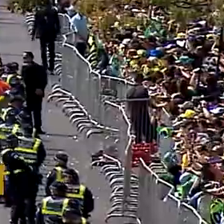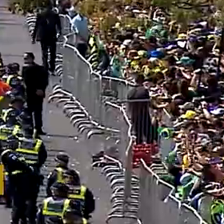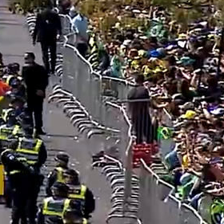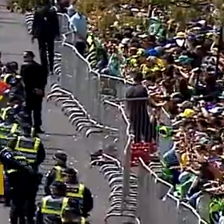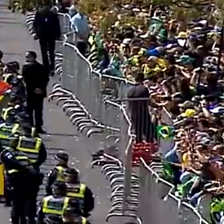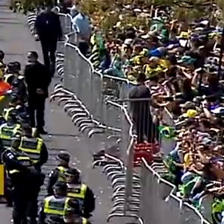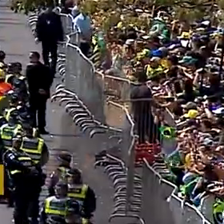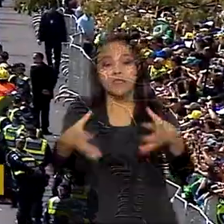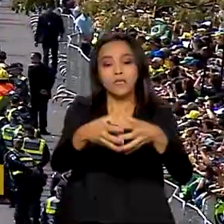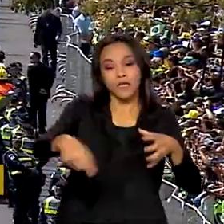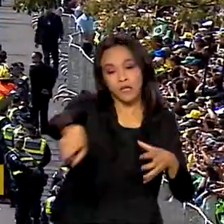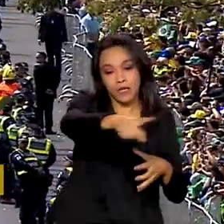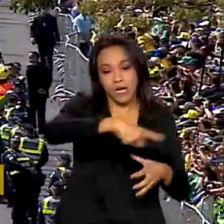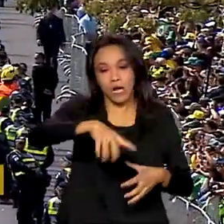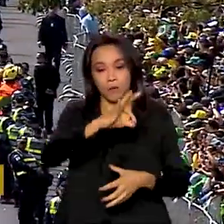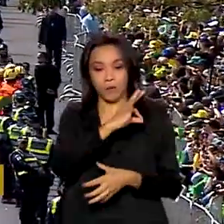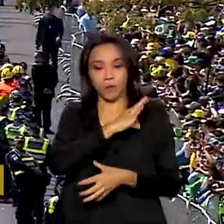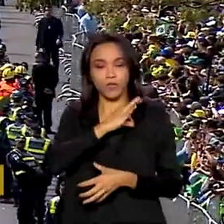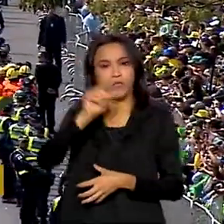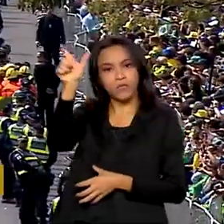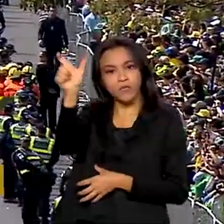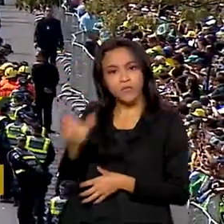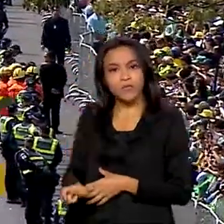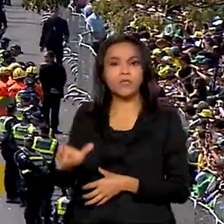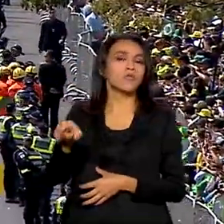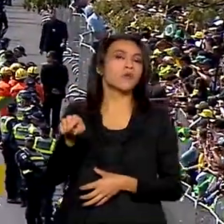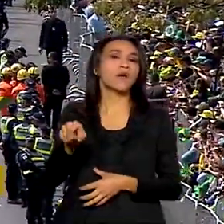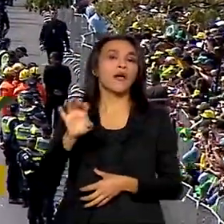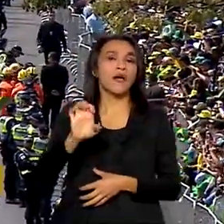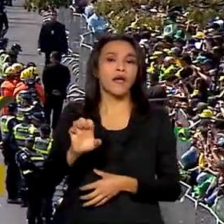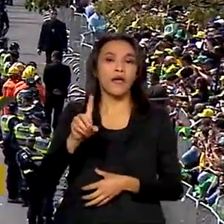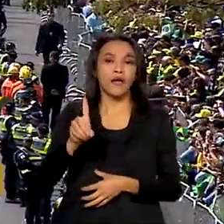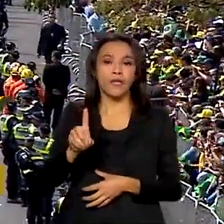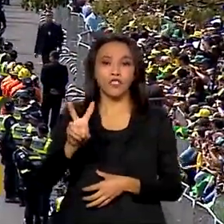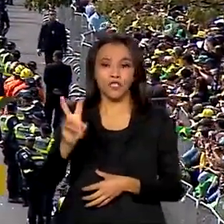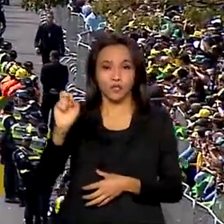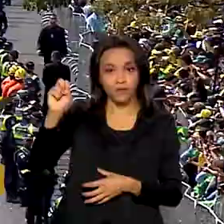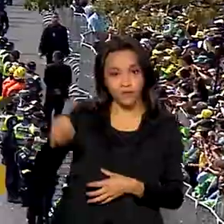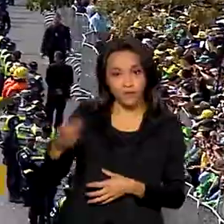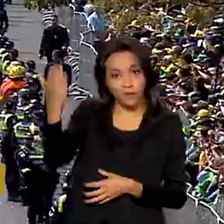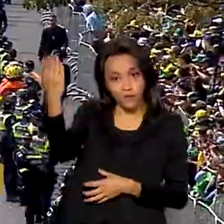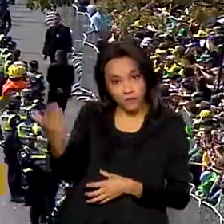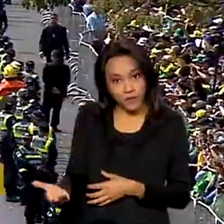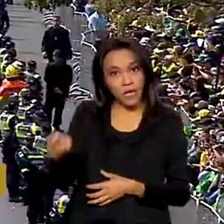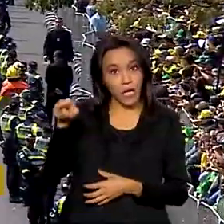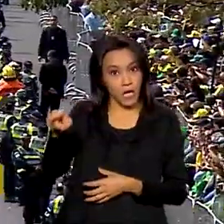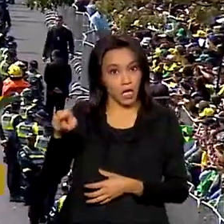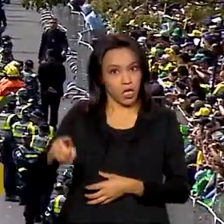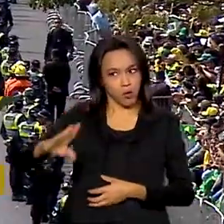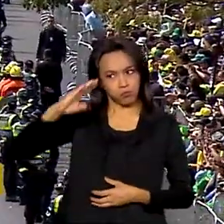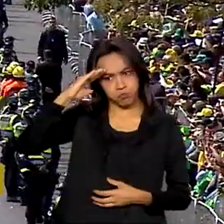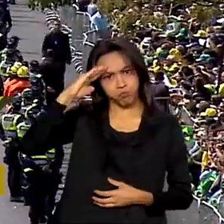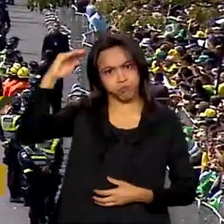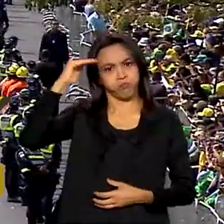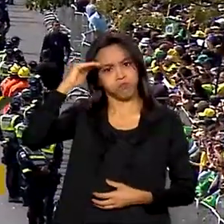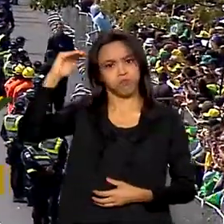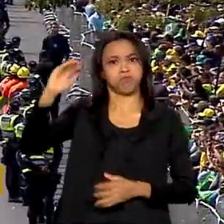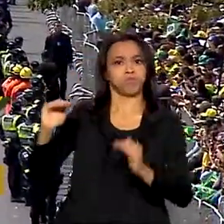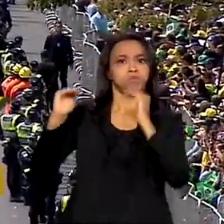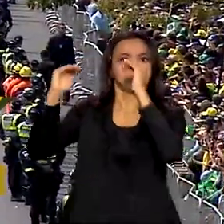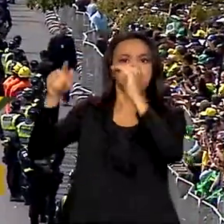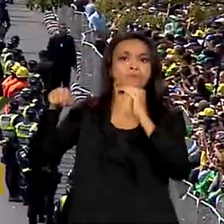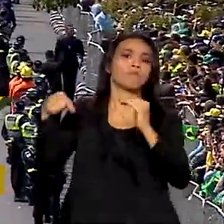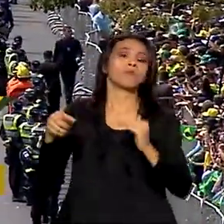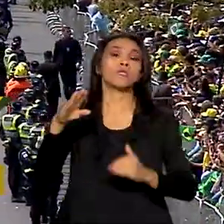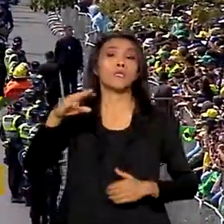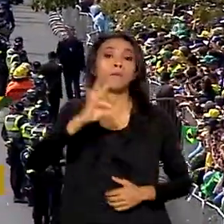Comanda a tropa da polícia o coronel Edivan de Oliveira Souza, subcomandante-geral da Polícia Militar do Distrito